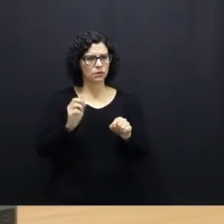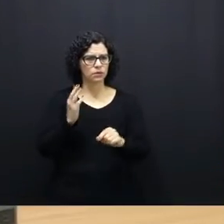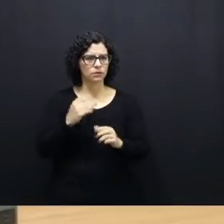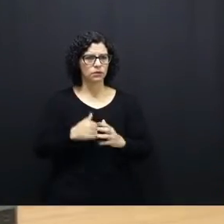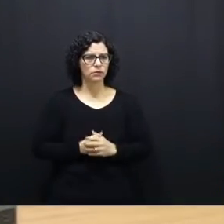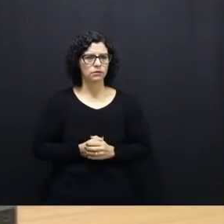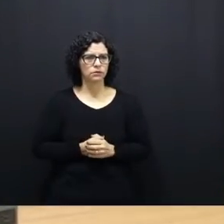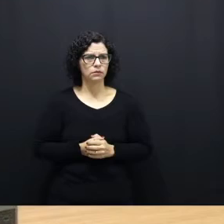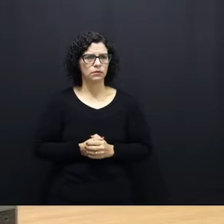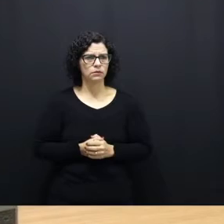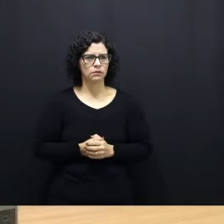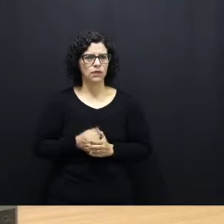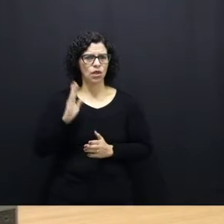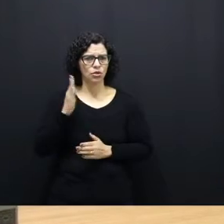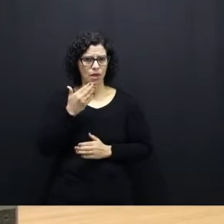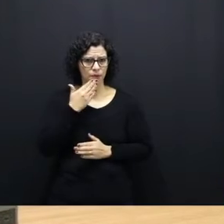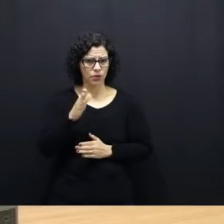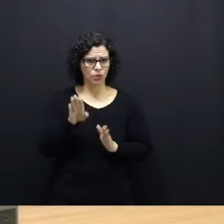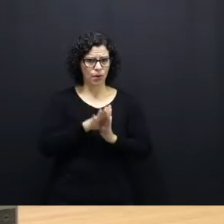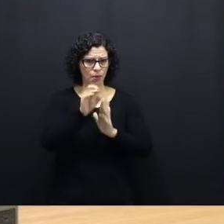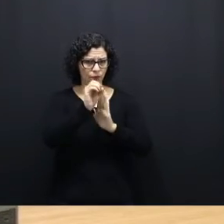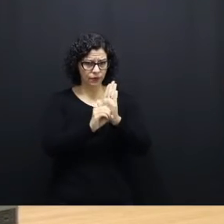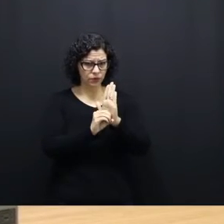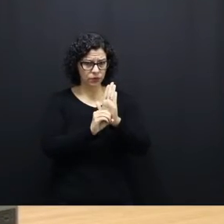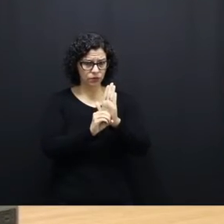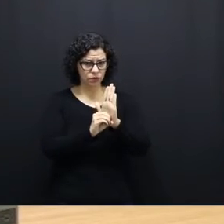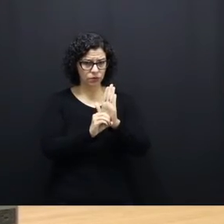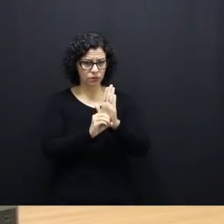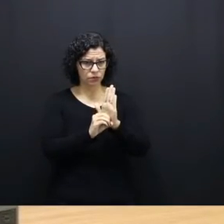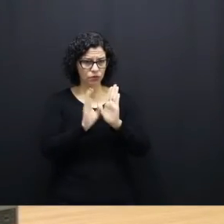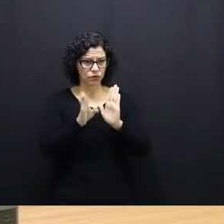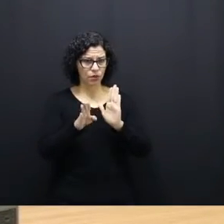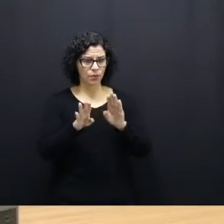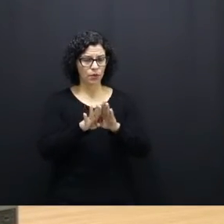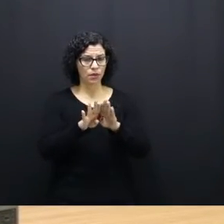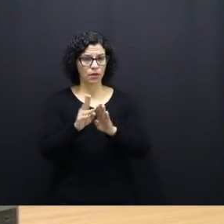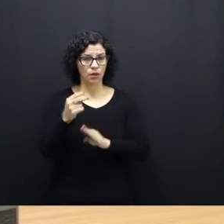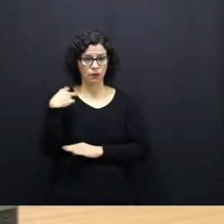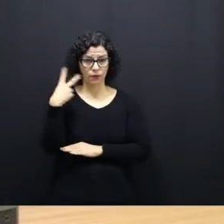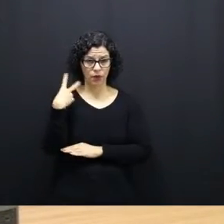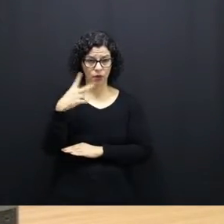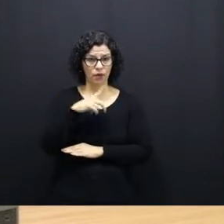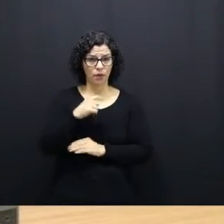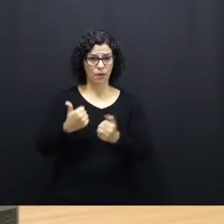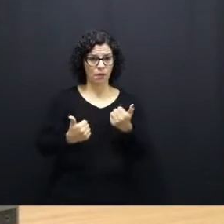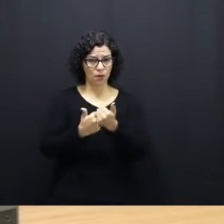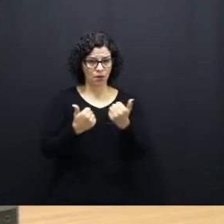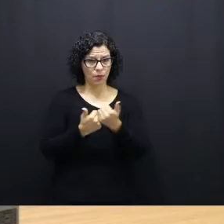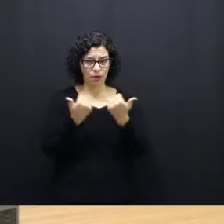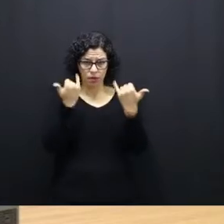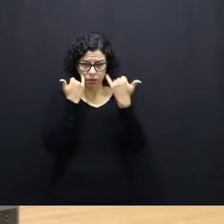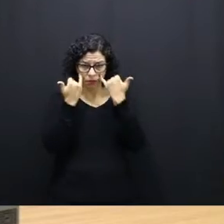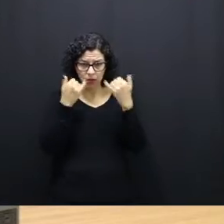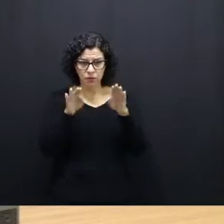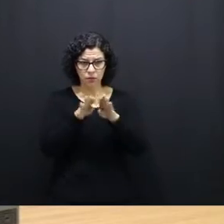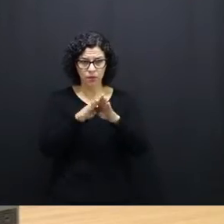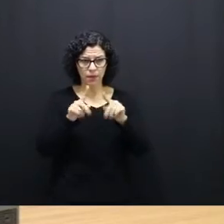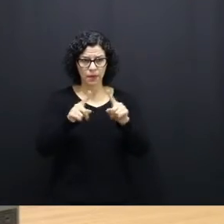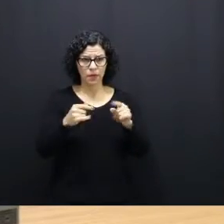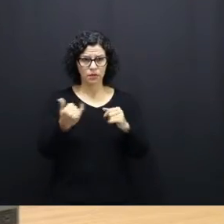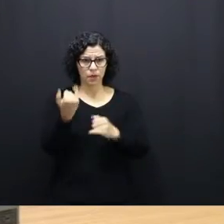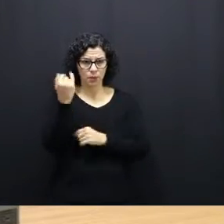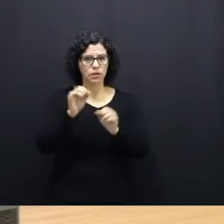você se foi solicitada via ofício é porque o Nobre Vereador tem meu apoio nessas informações são